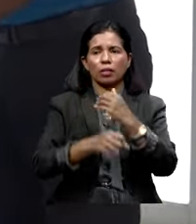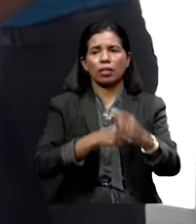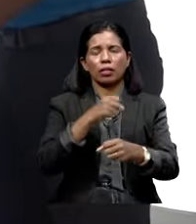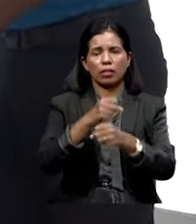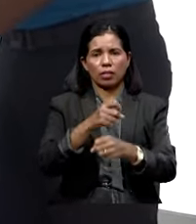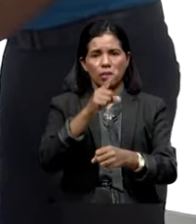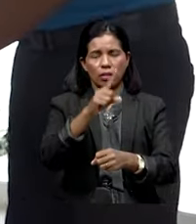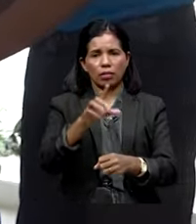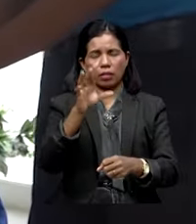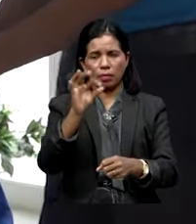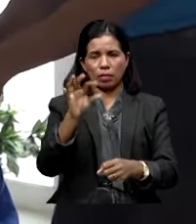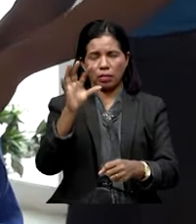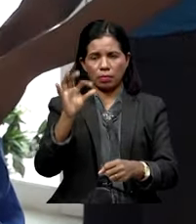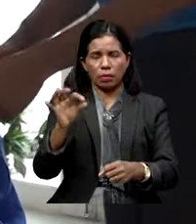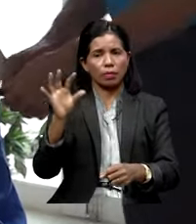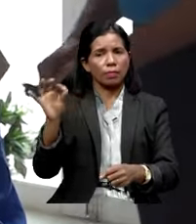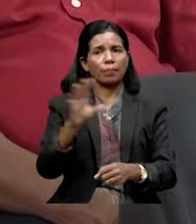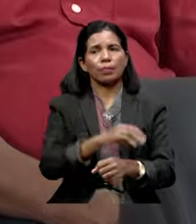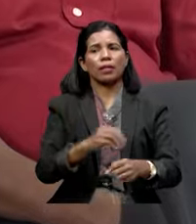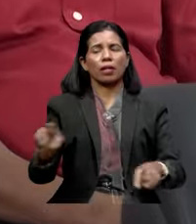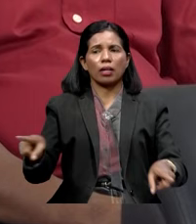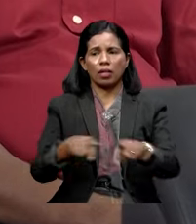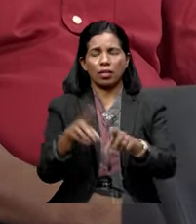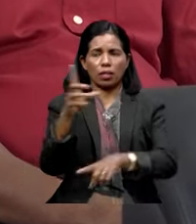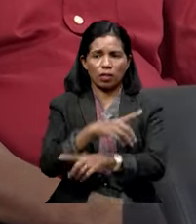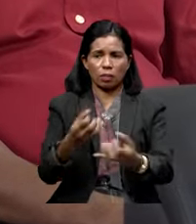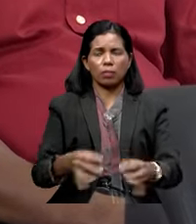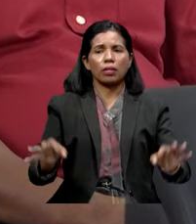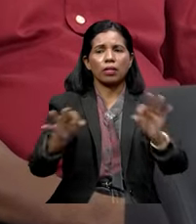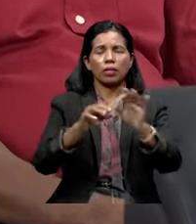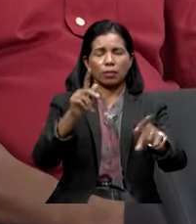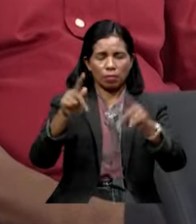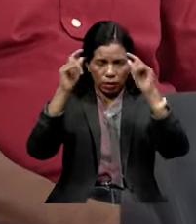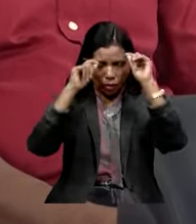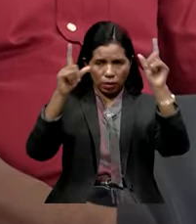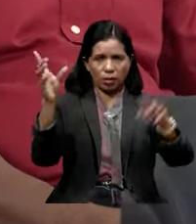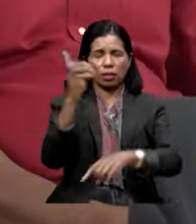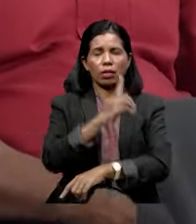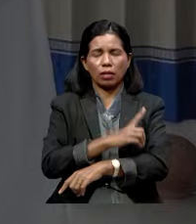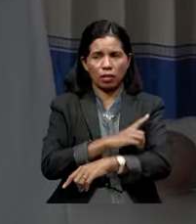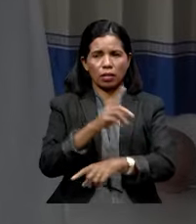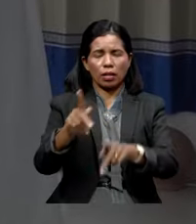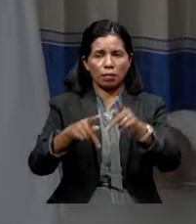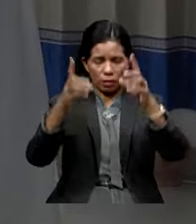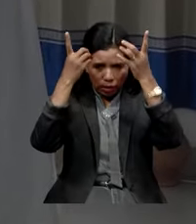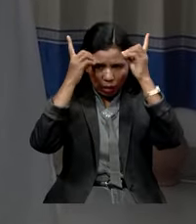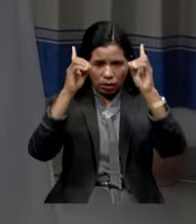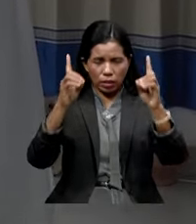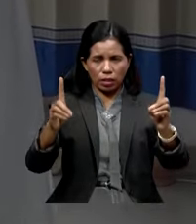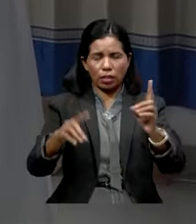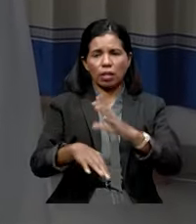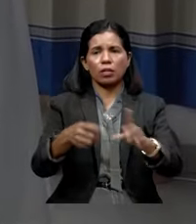a tu ciência no residência, no dar loro importante para o povo Timor, também a loron, né? Povo de Sidi Coreano,